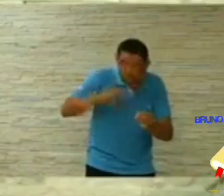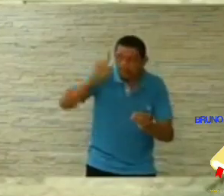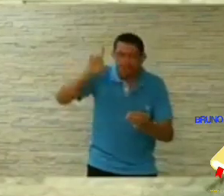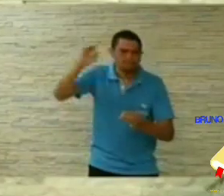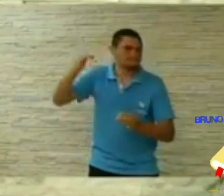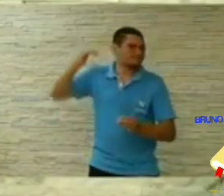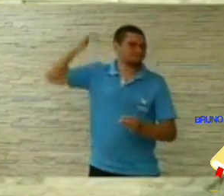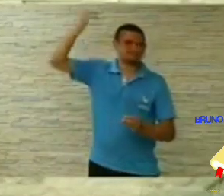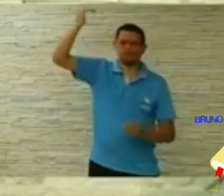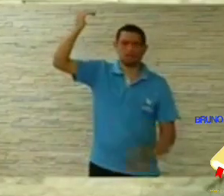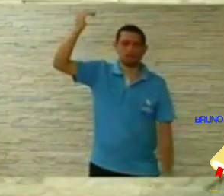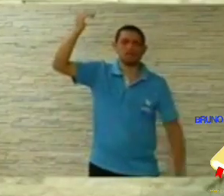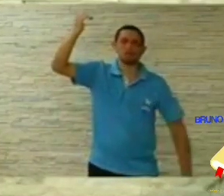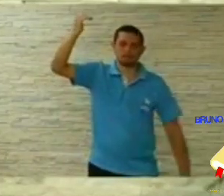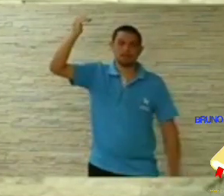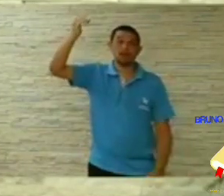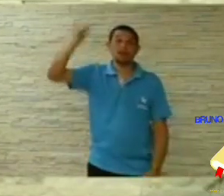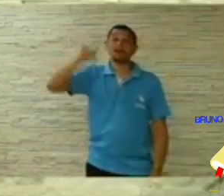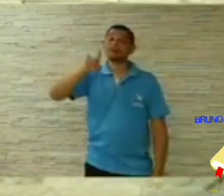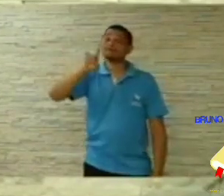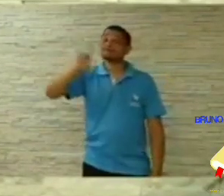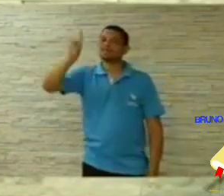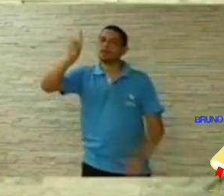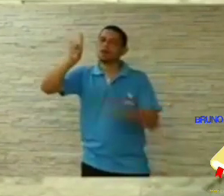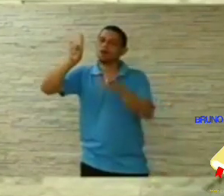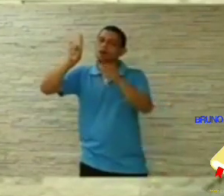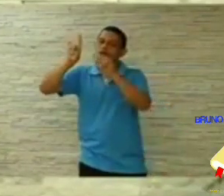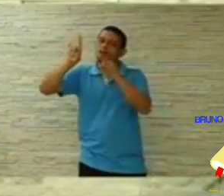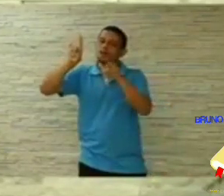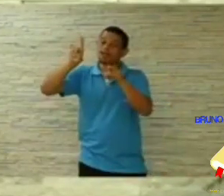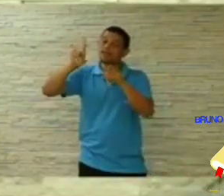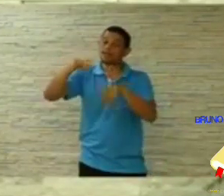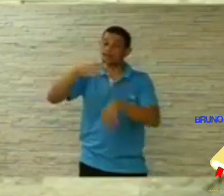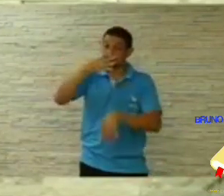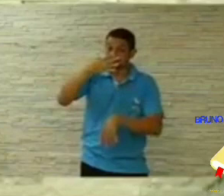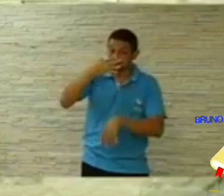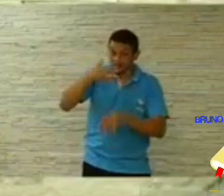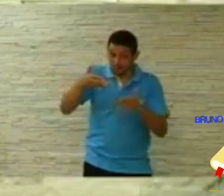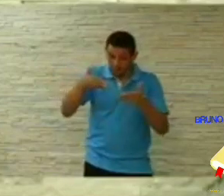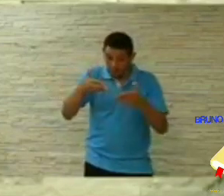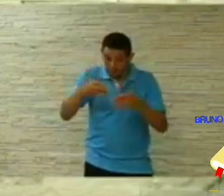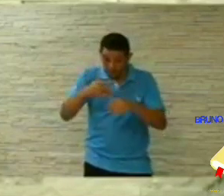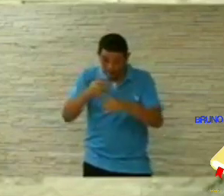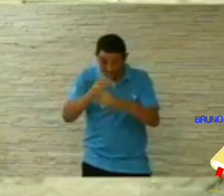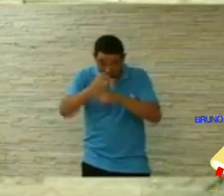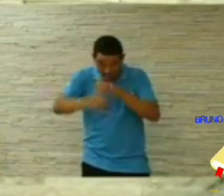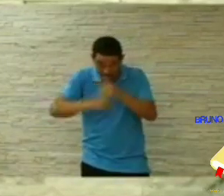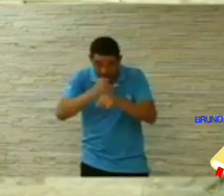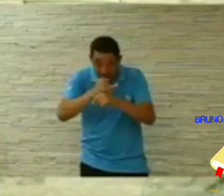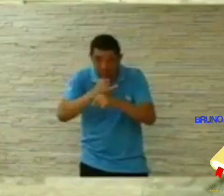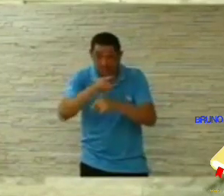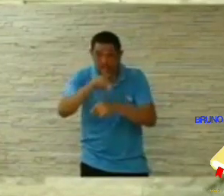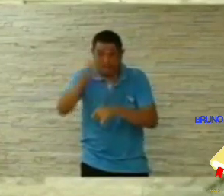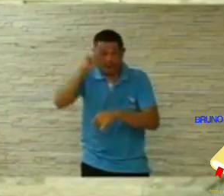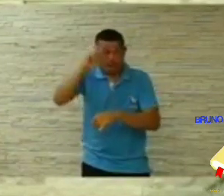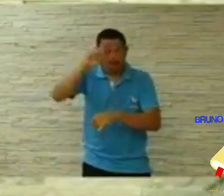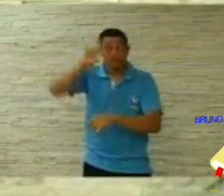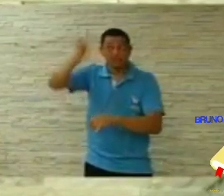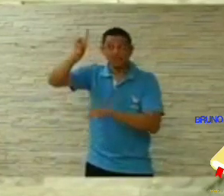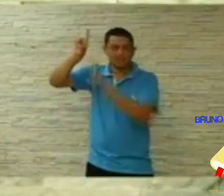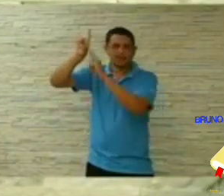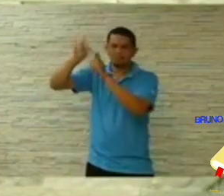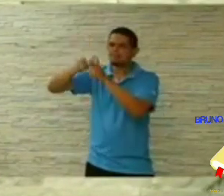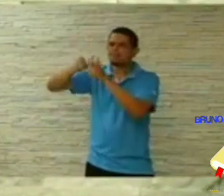assistir essa live, para que você lembrasse que esse Deus que é grandioso. É um Deus que